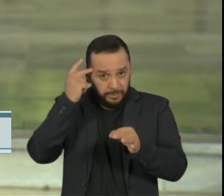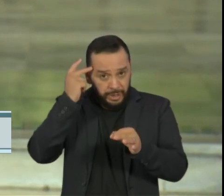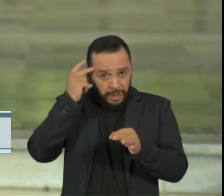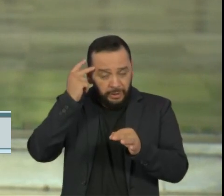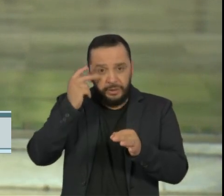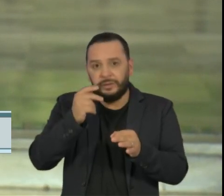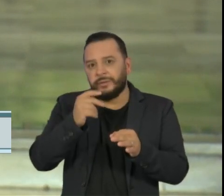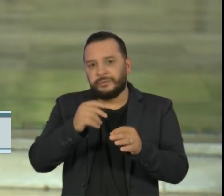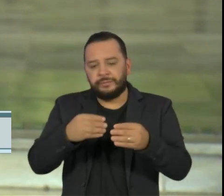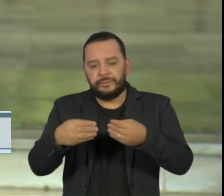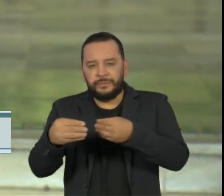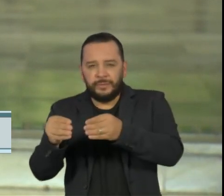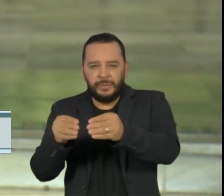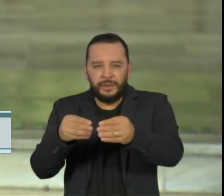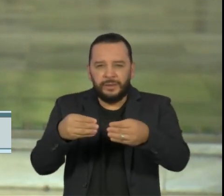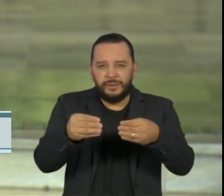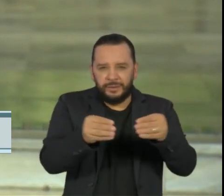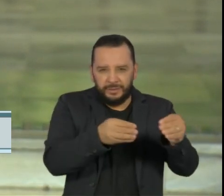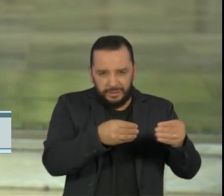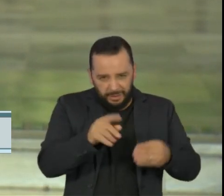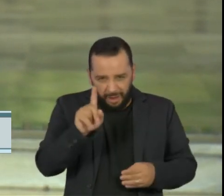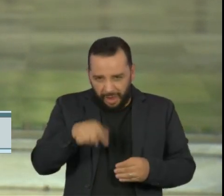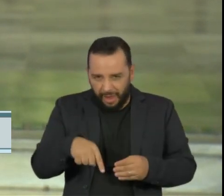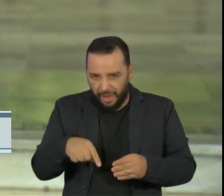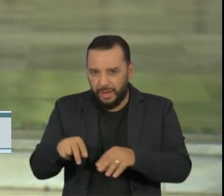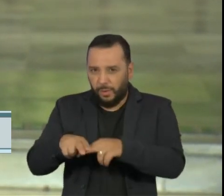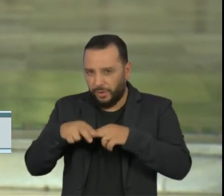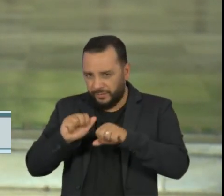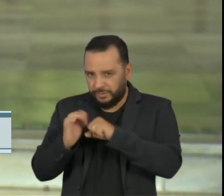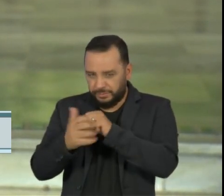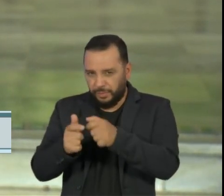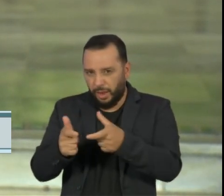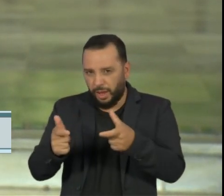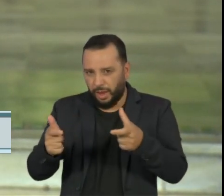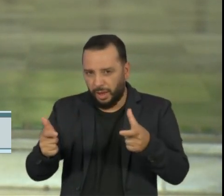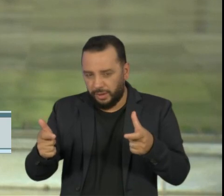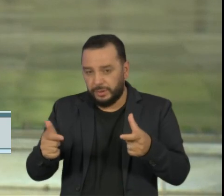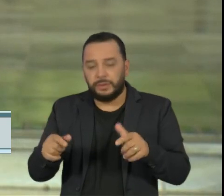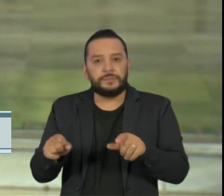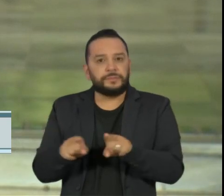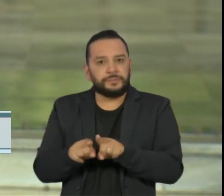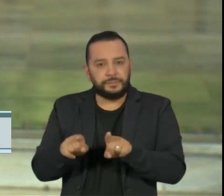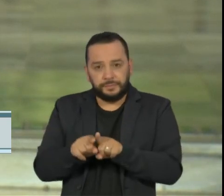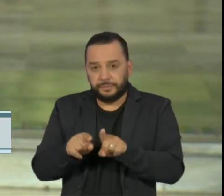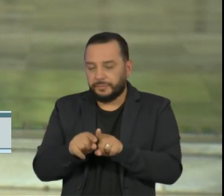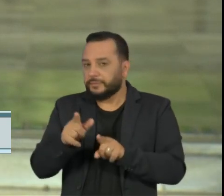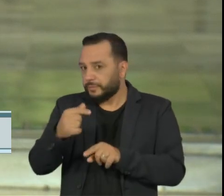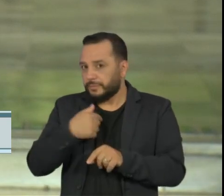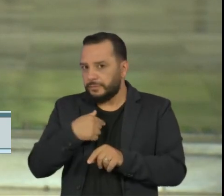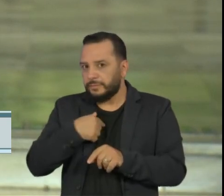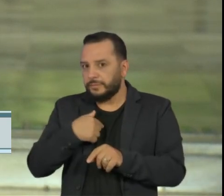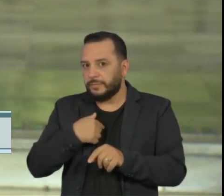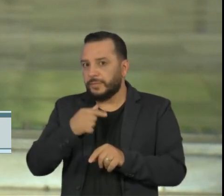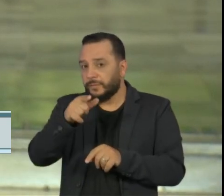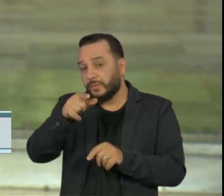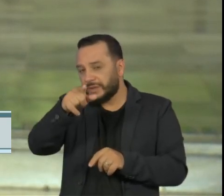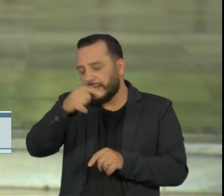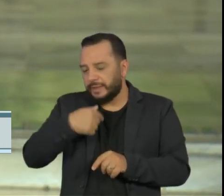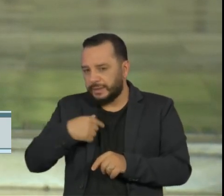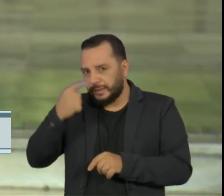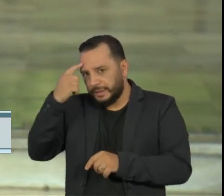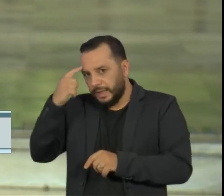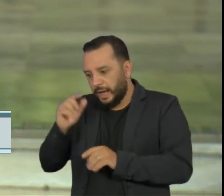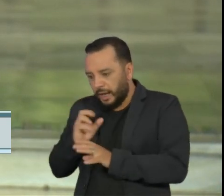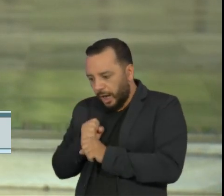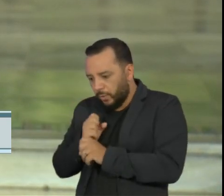3 semanas atrás, e uma continuação ainda. Nas projeções, o pico de internações deve ocorrer ao longo